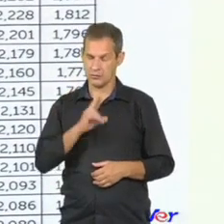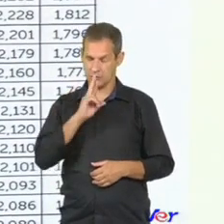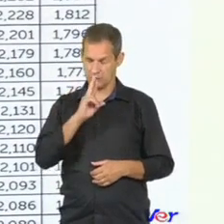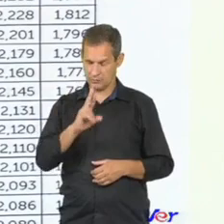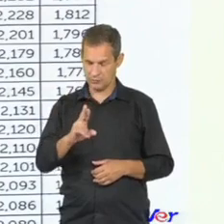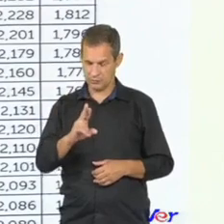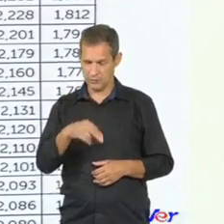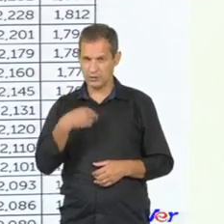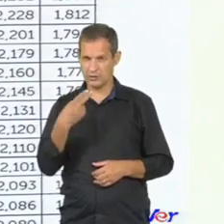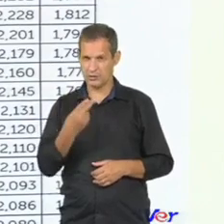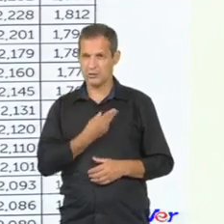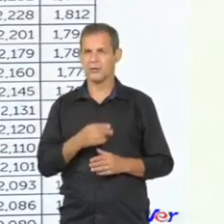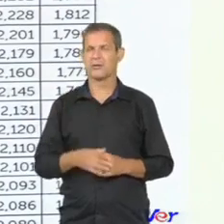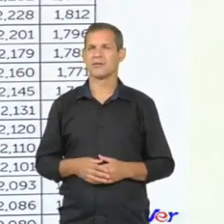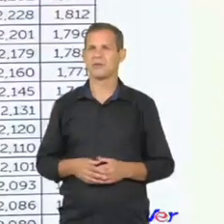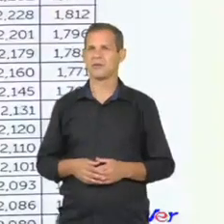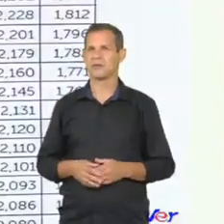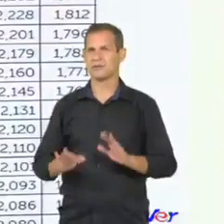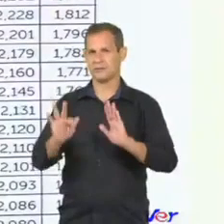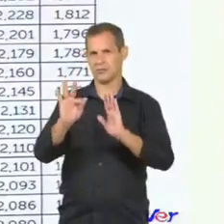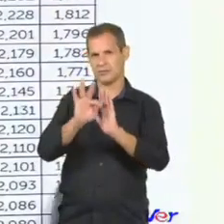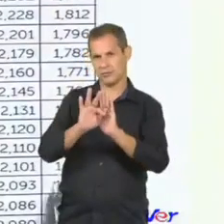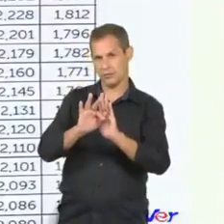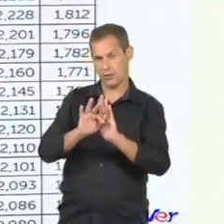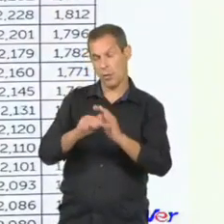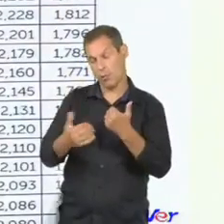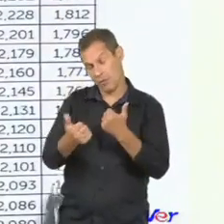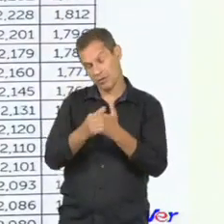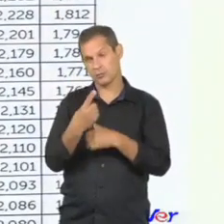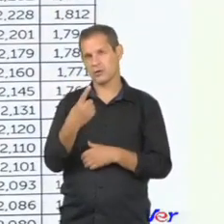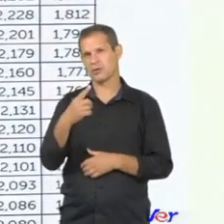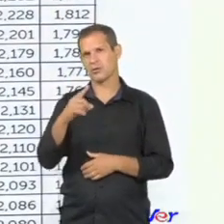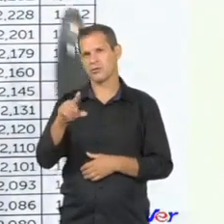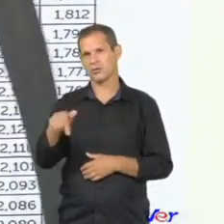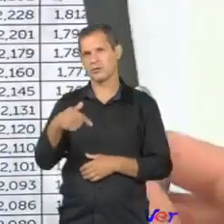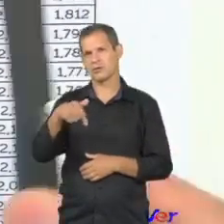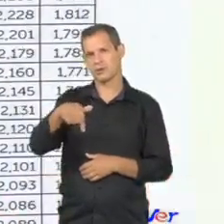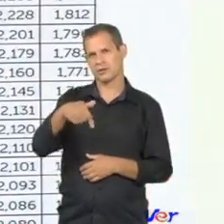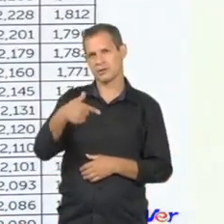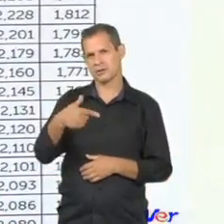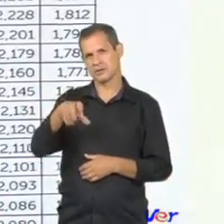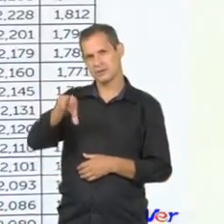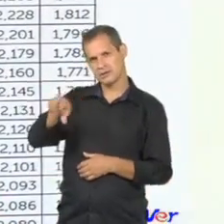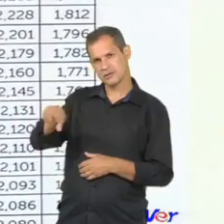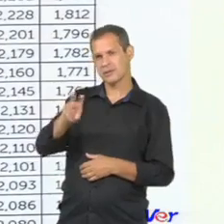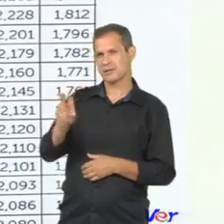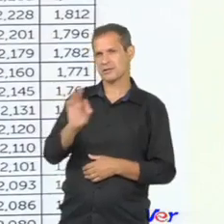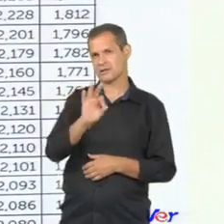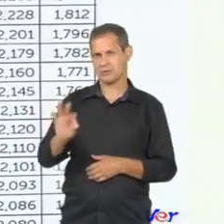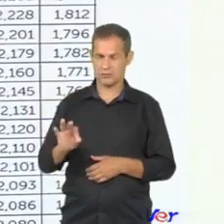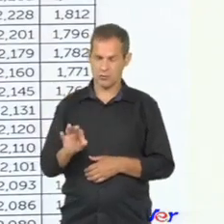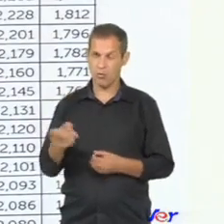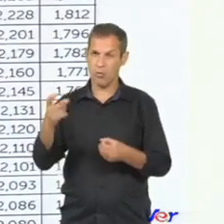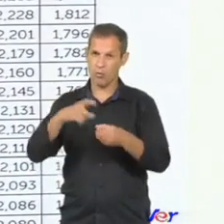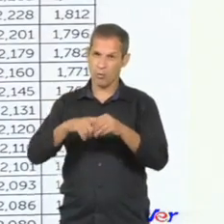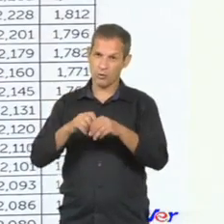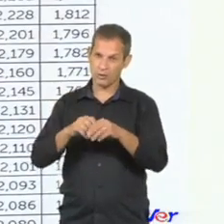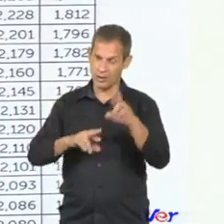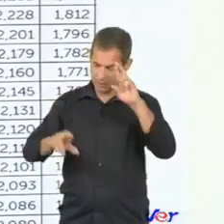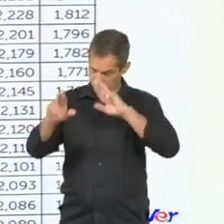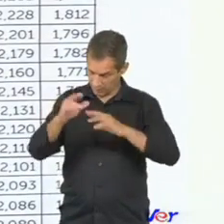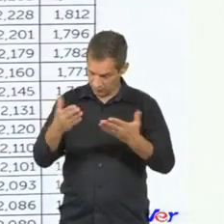resolução da nossa fórmula. O mais próximo é 1,729, que seria 5%. Vamos voltar para